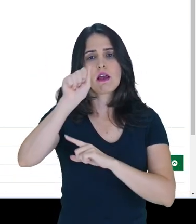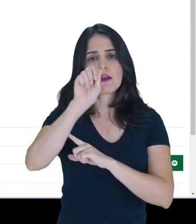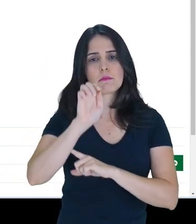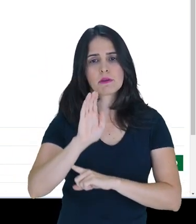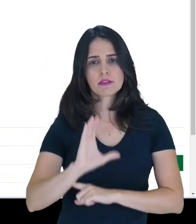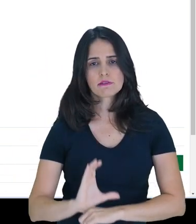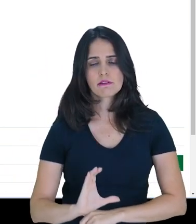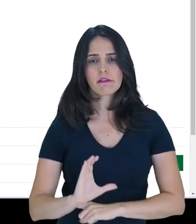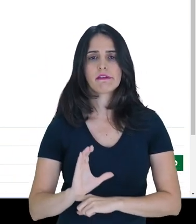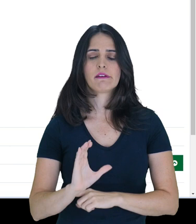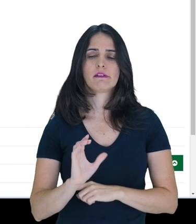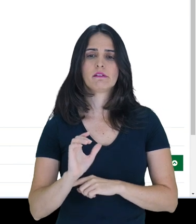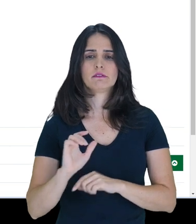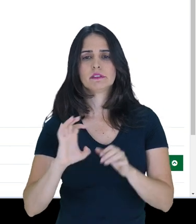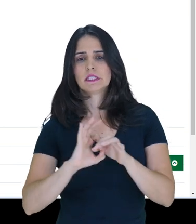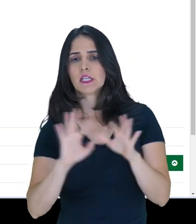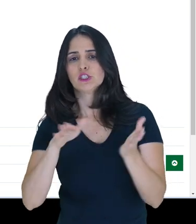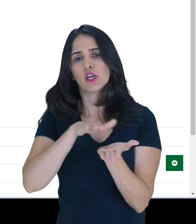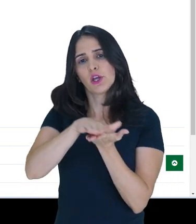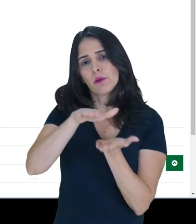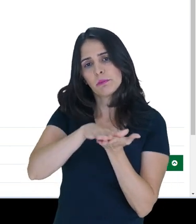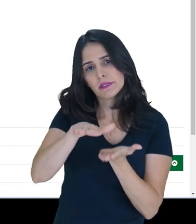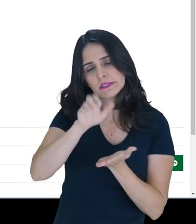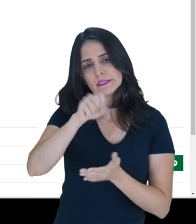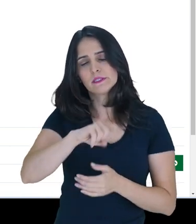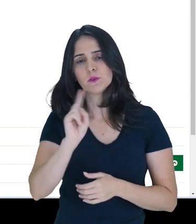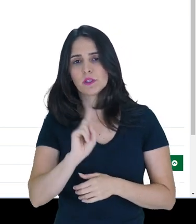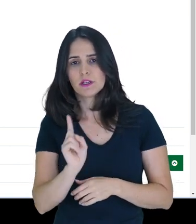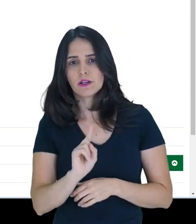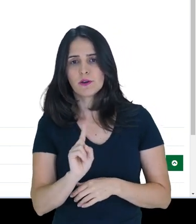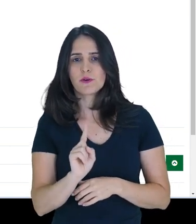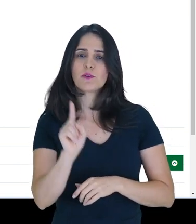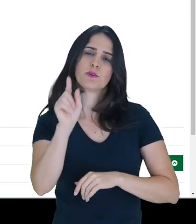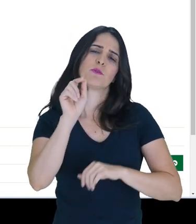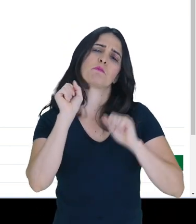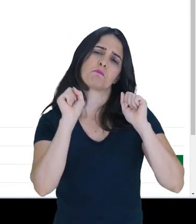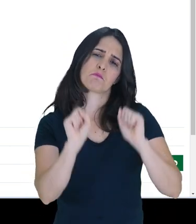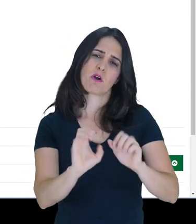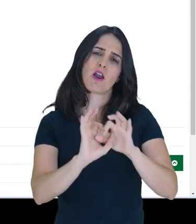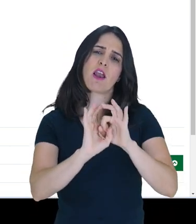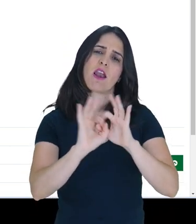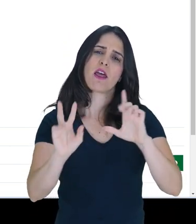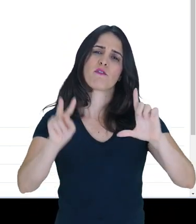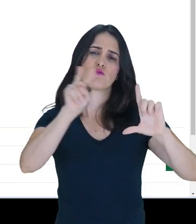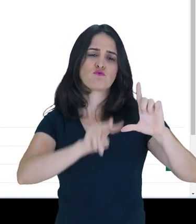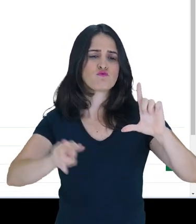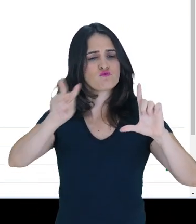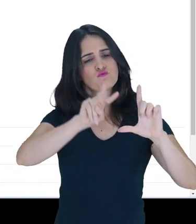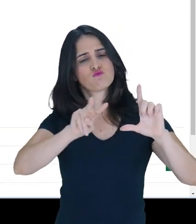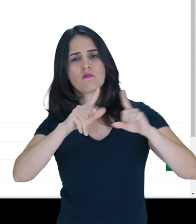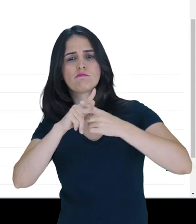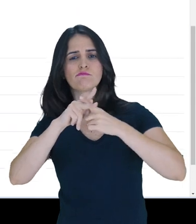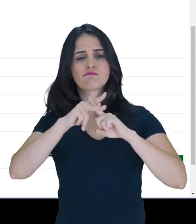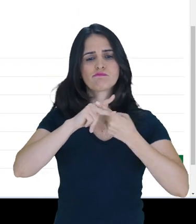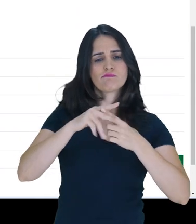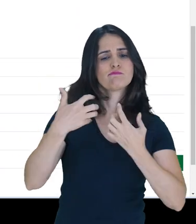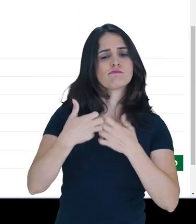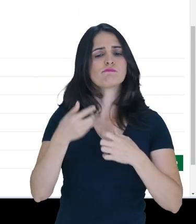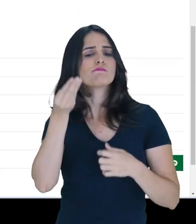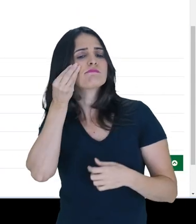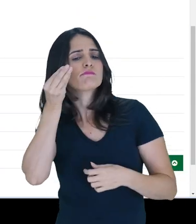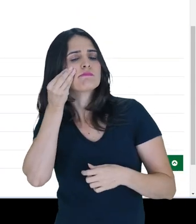permitir visualização de impressão você pode então explorar essas configurações de aparência